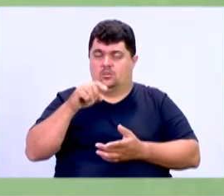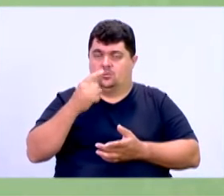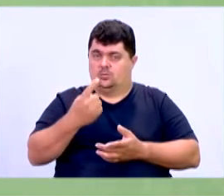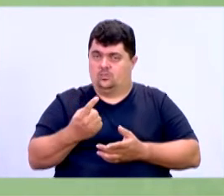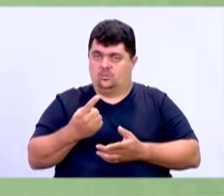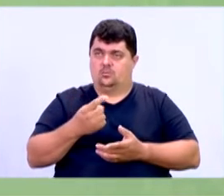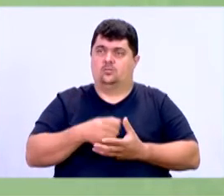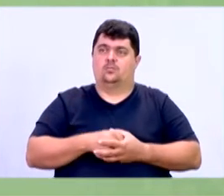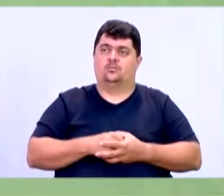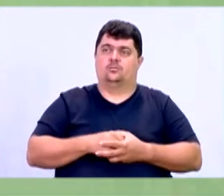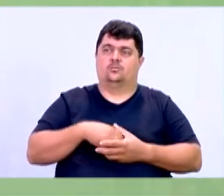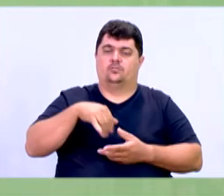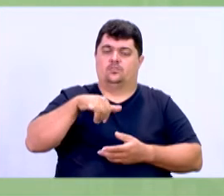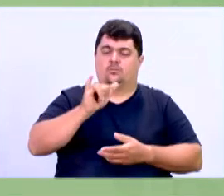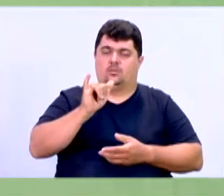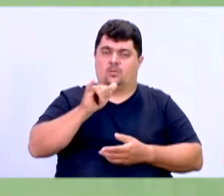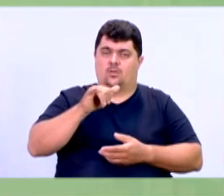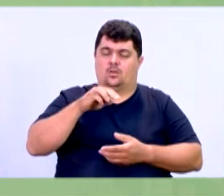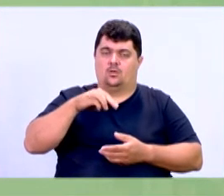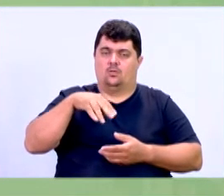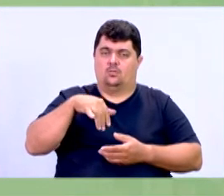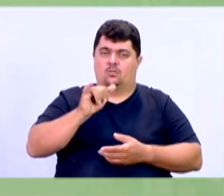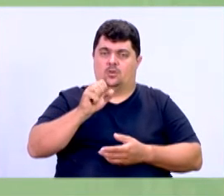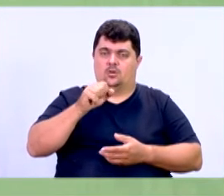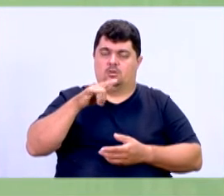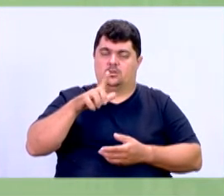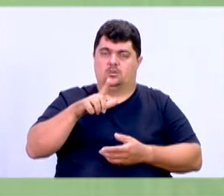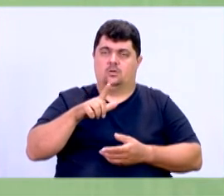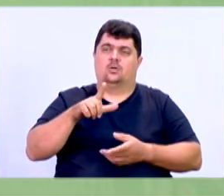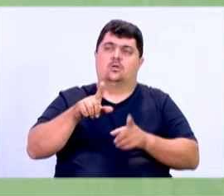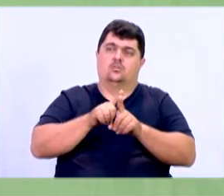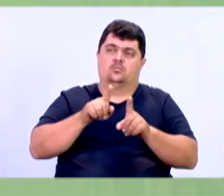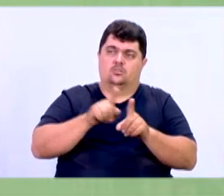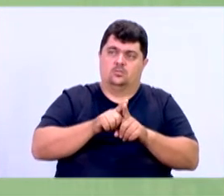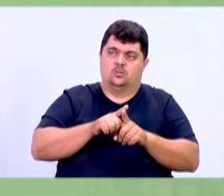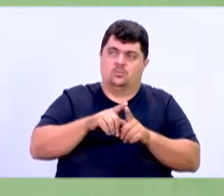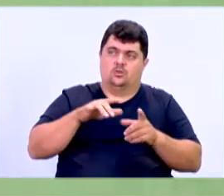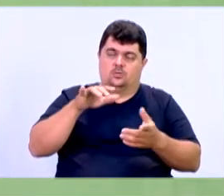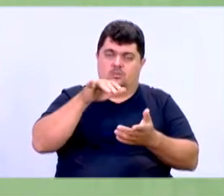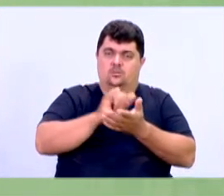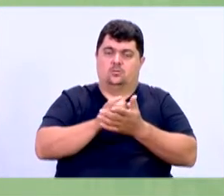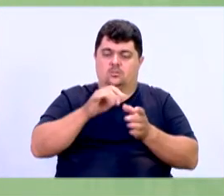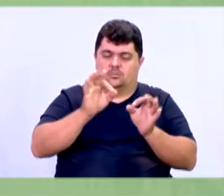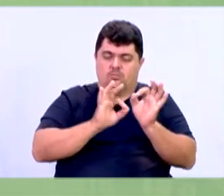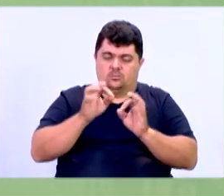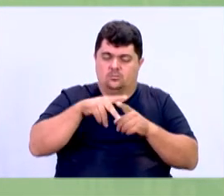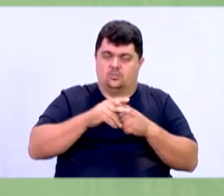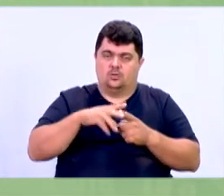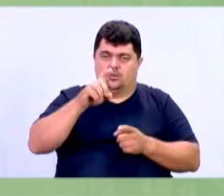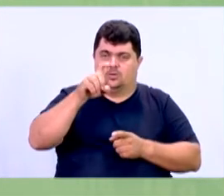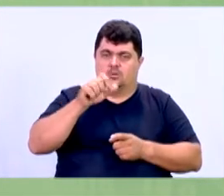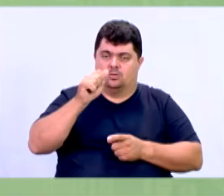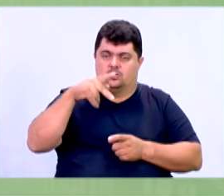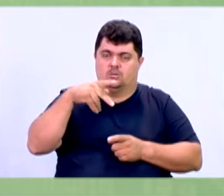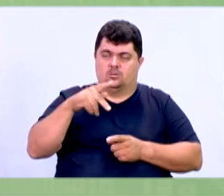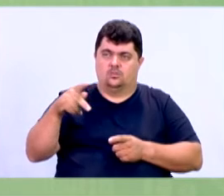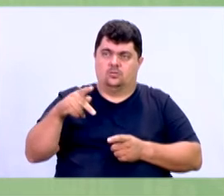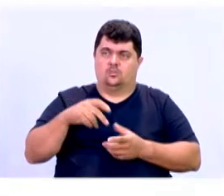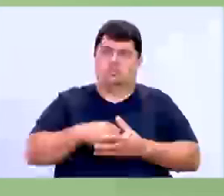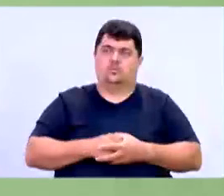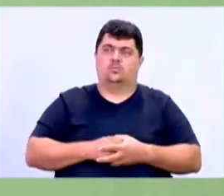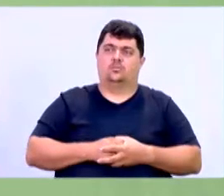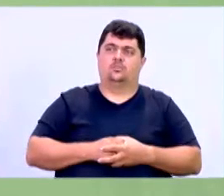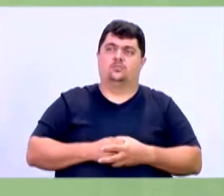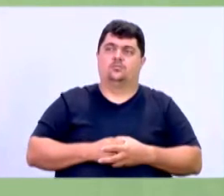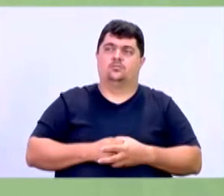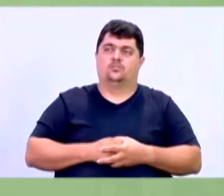fato, o MySQL Server e a configuração do XAMPP, que já envolve tudo de uma vez. Então